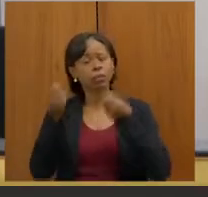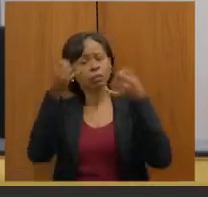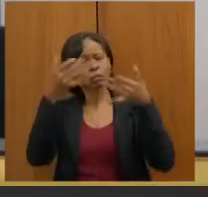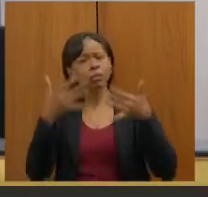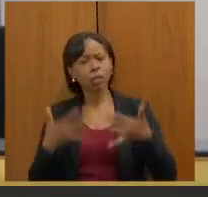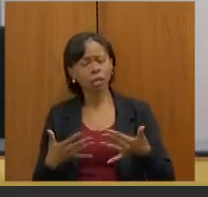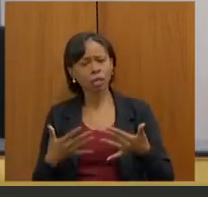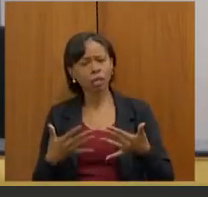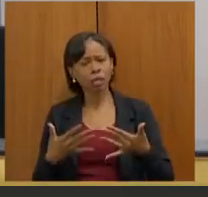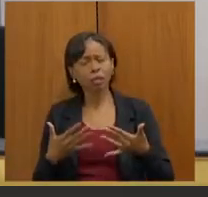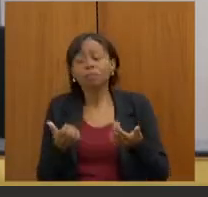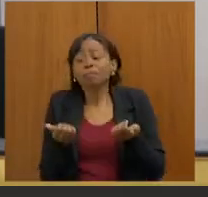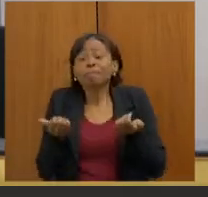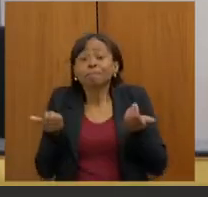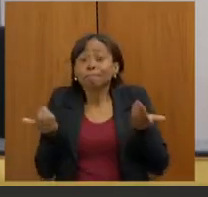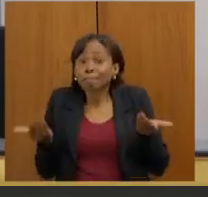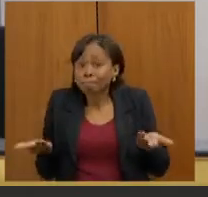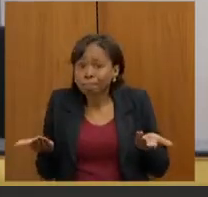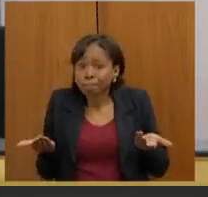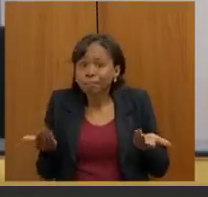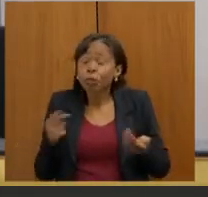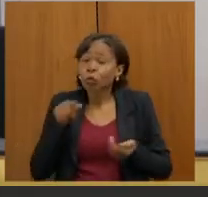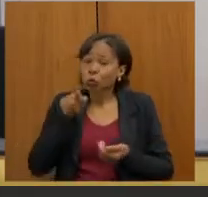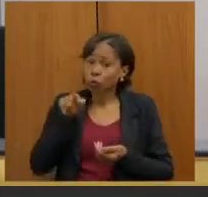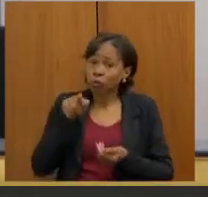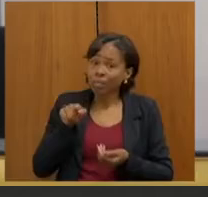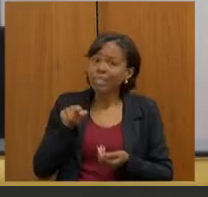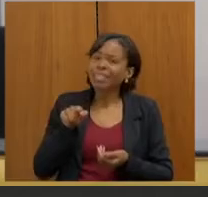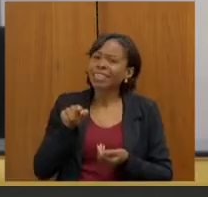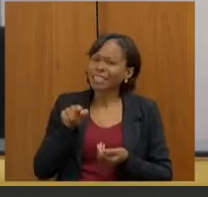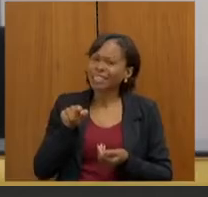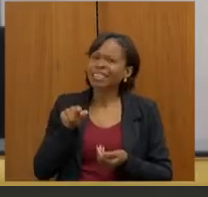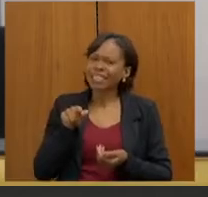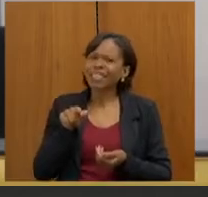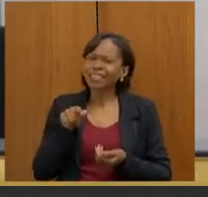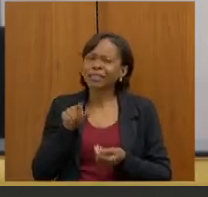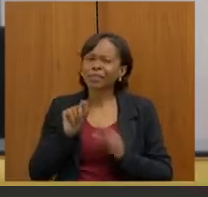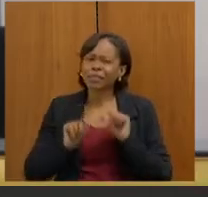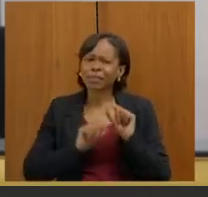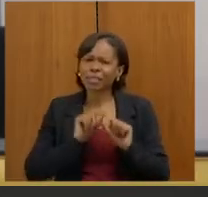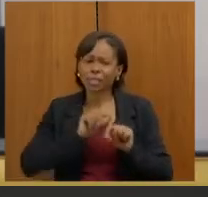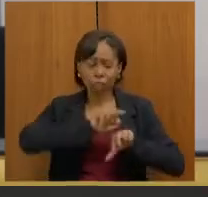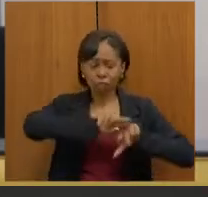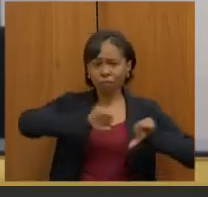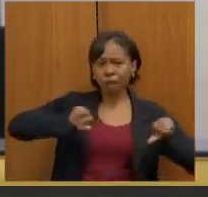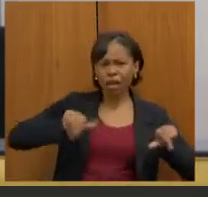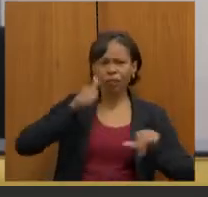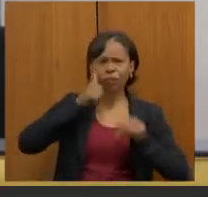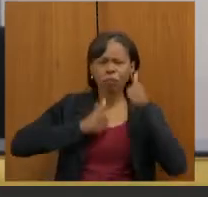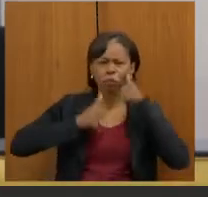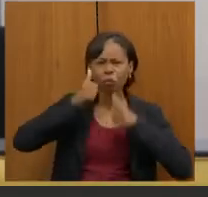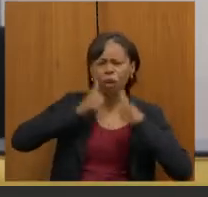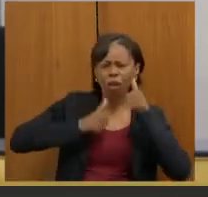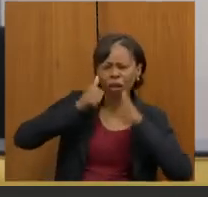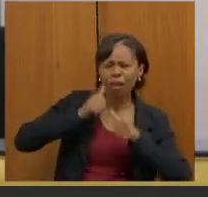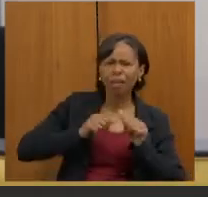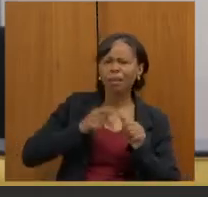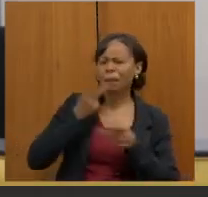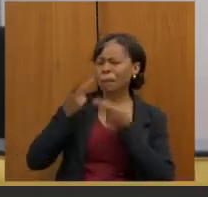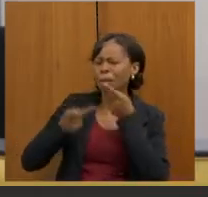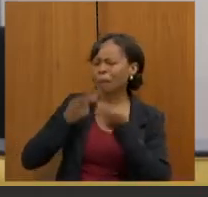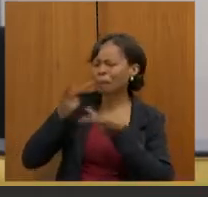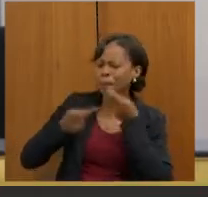ir aí você que houve né diversas mulheres mulheres que estão na